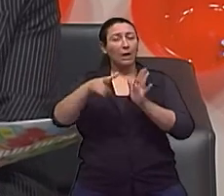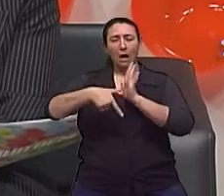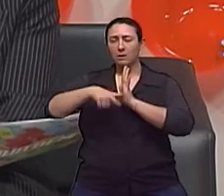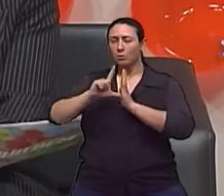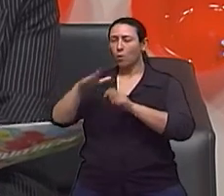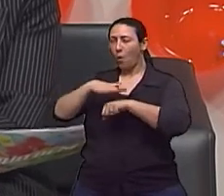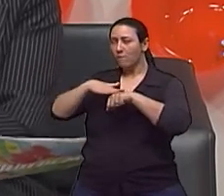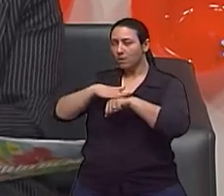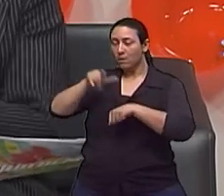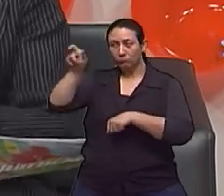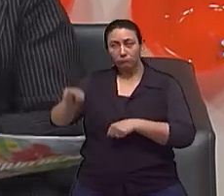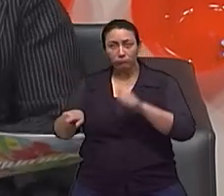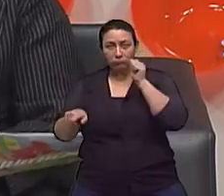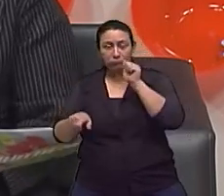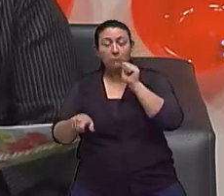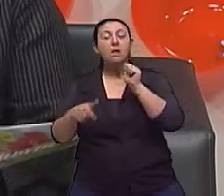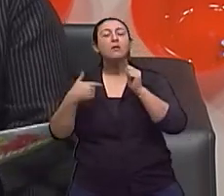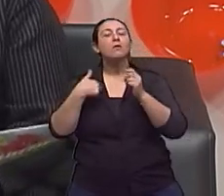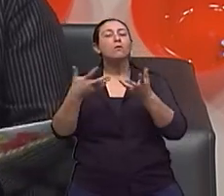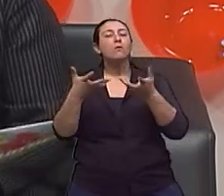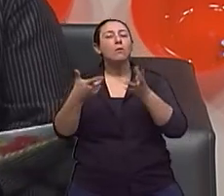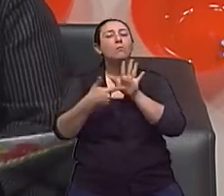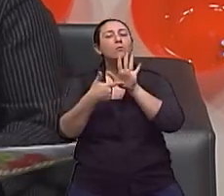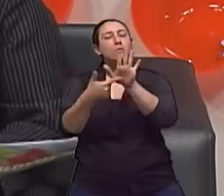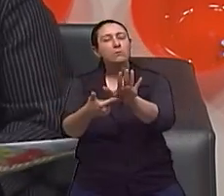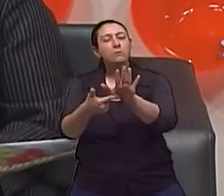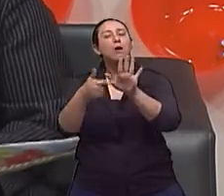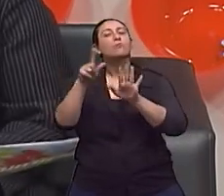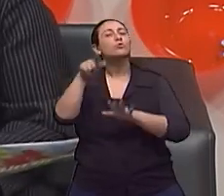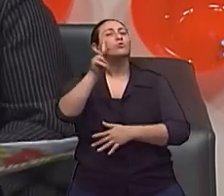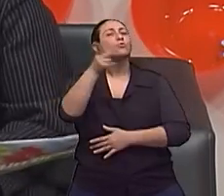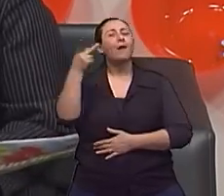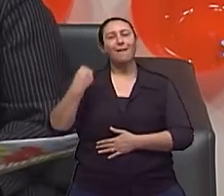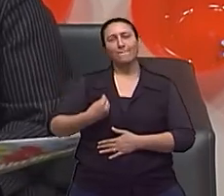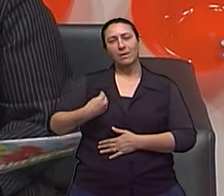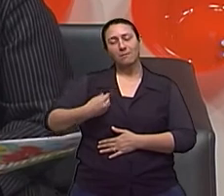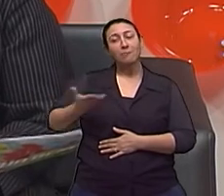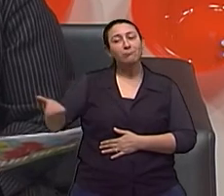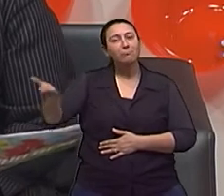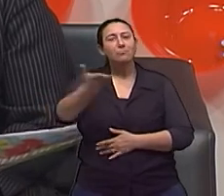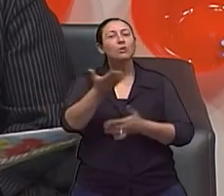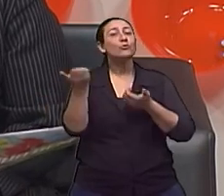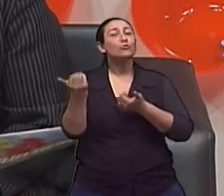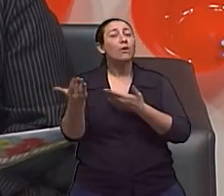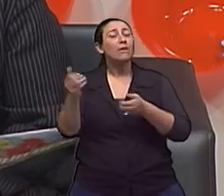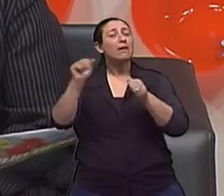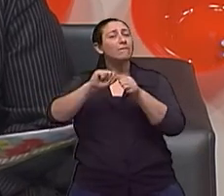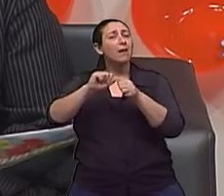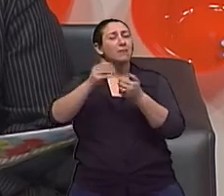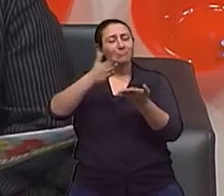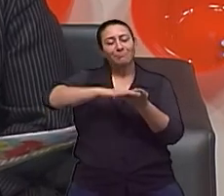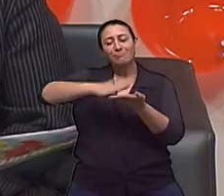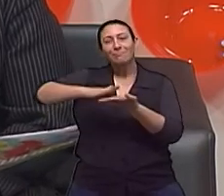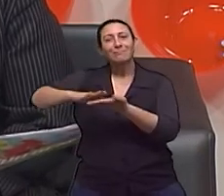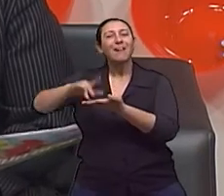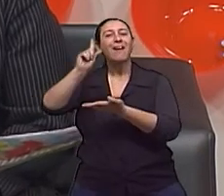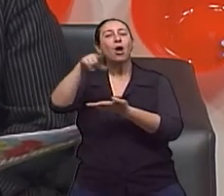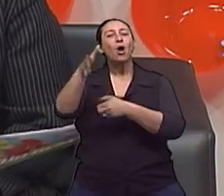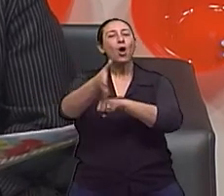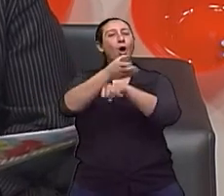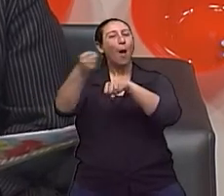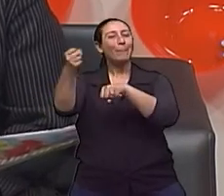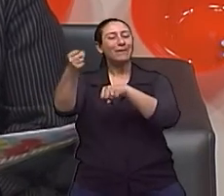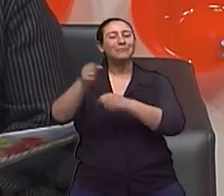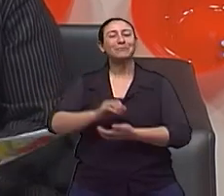Beatriz Aquino na hoje nós vamos conhecer a história de vida de jovens colecionadores de figurinhas da copa do mundo